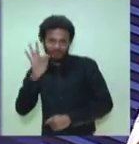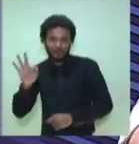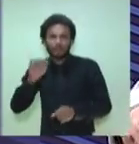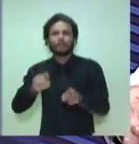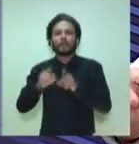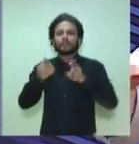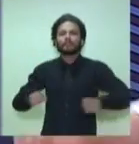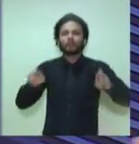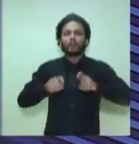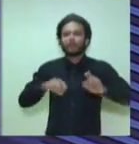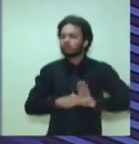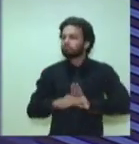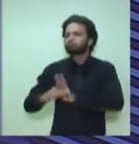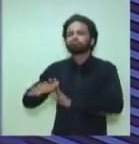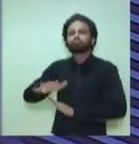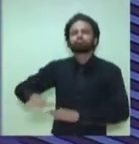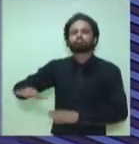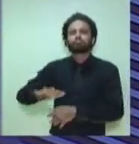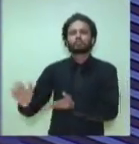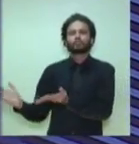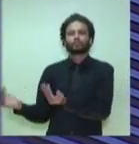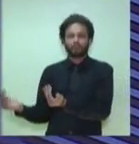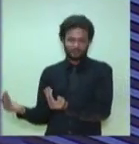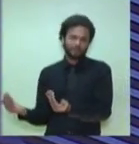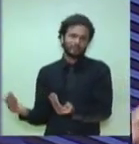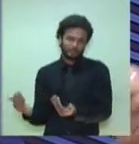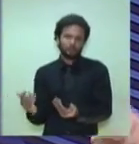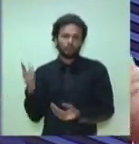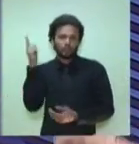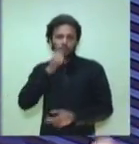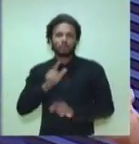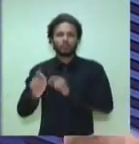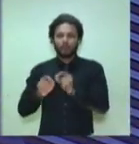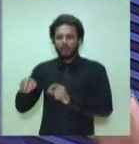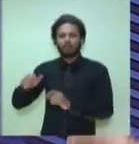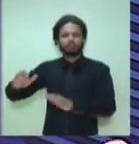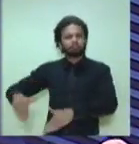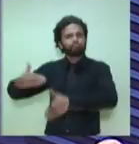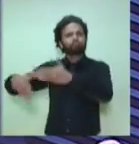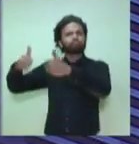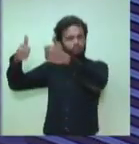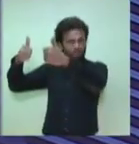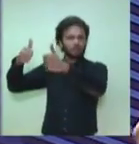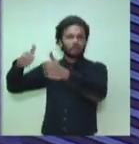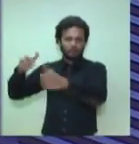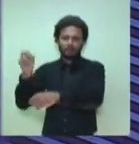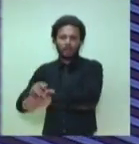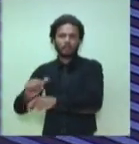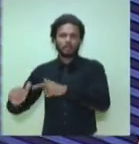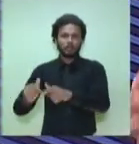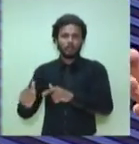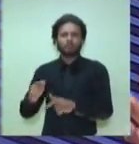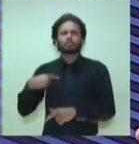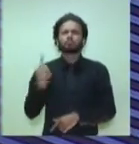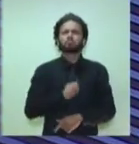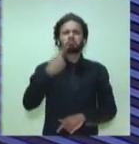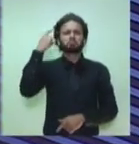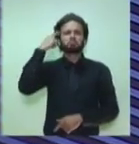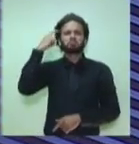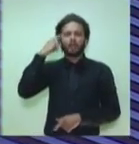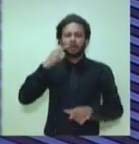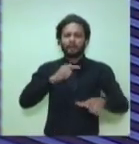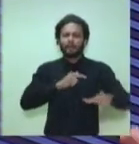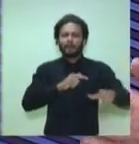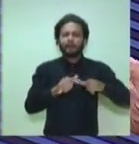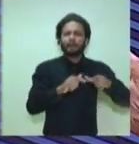uma cobertura completa para a nossa juventude, para que ela busque melhores lugares na vida. A gente pensa que emprego é uma